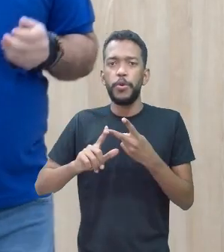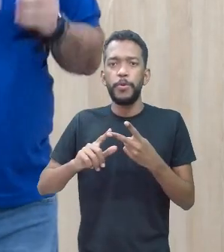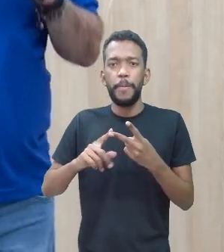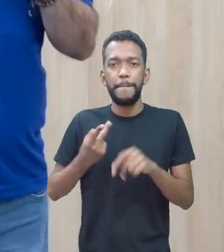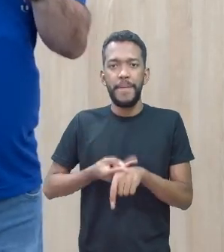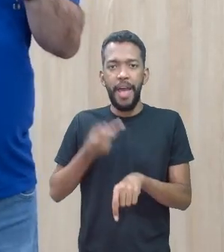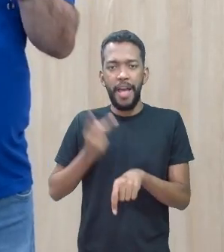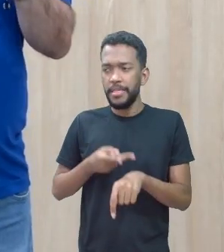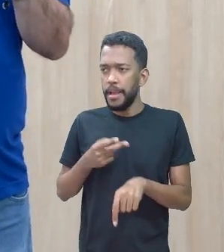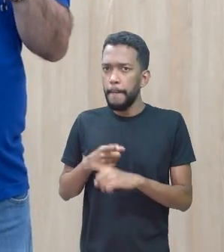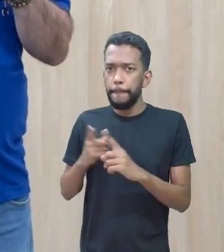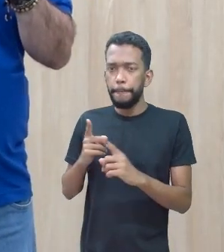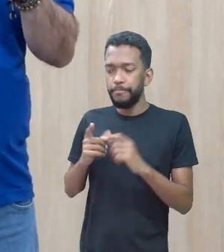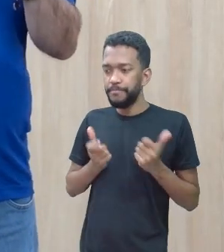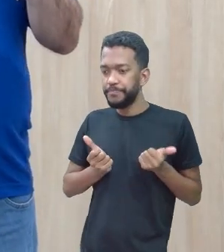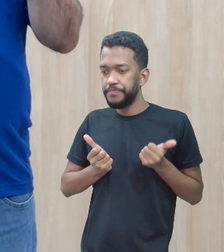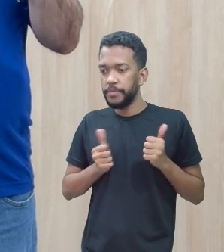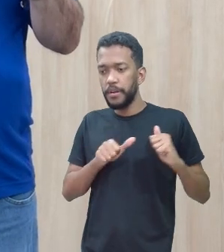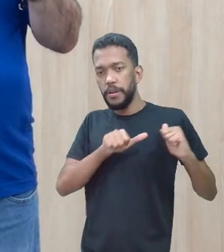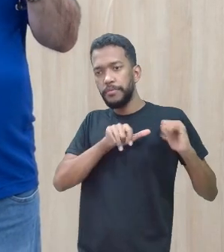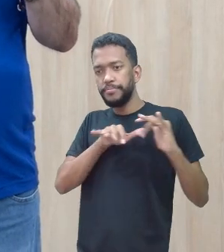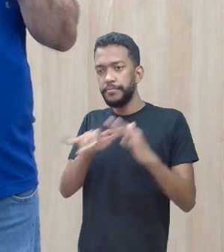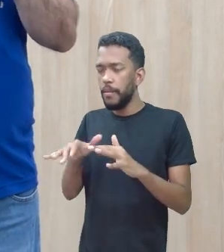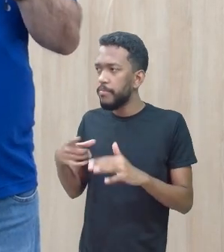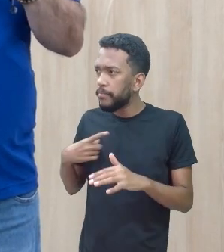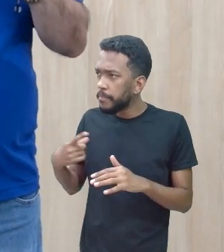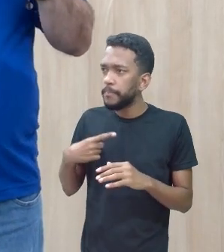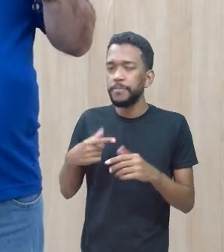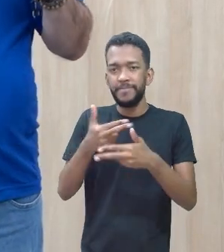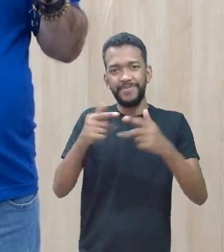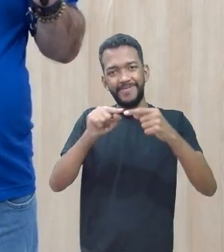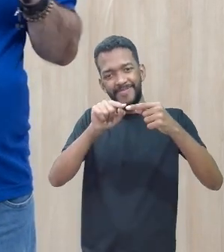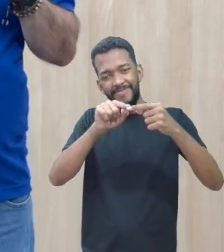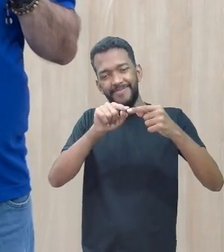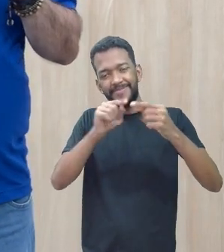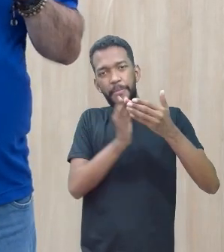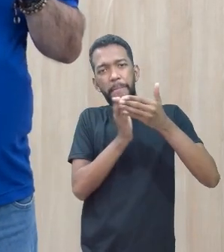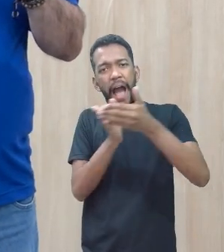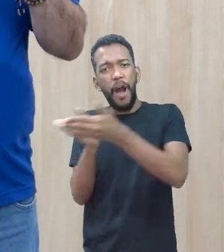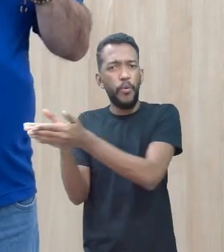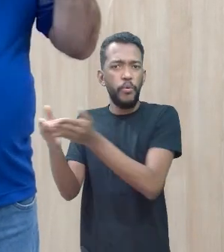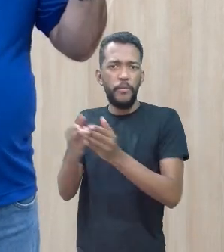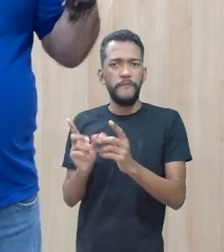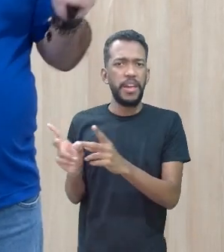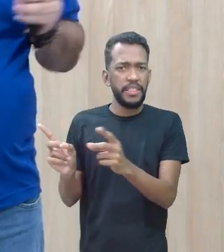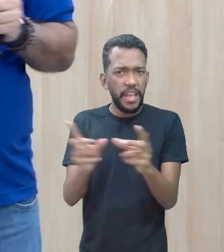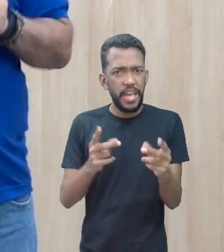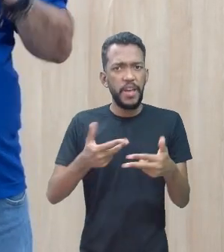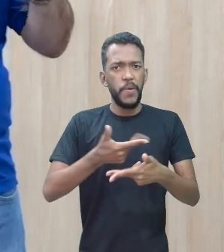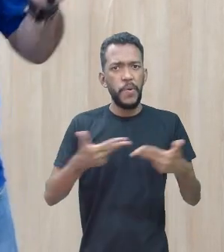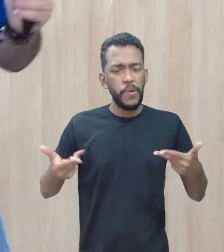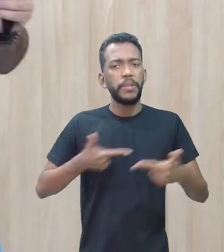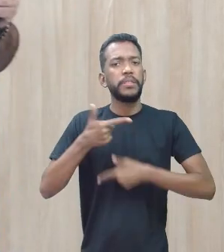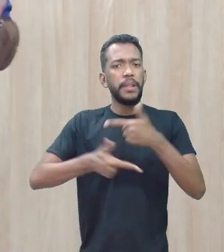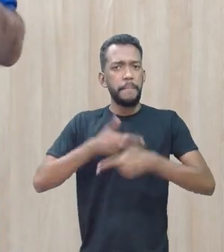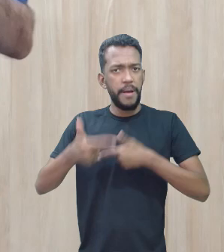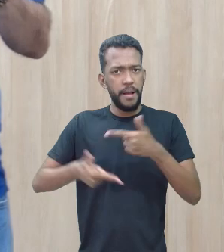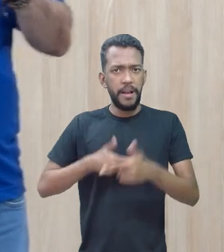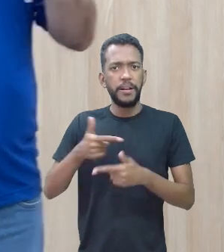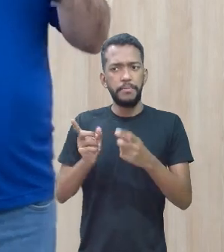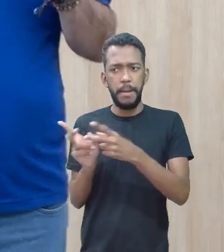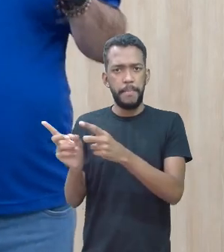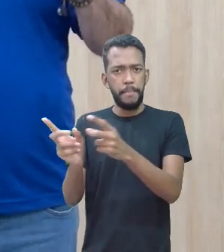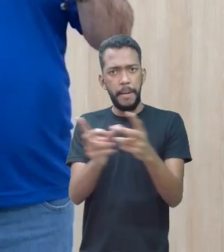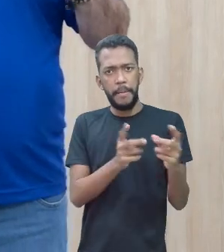acontecer? Eles tinham rotas de comércio, né, eles realizavam atividades comerciais